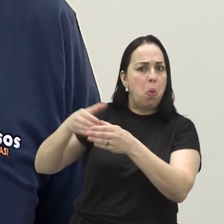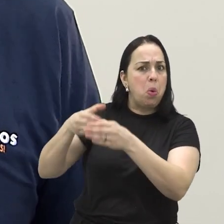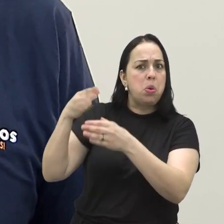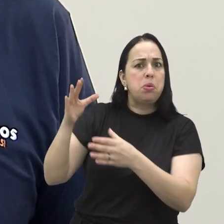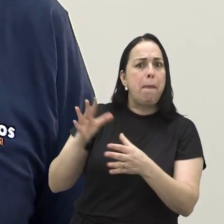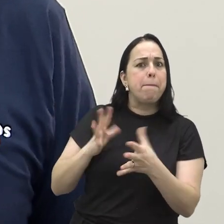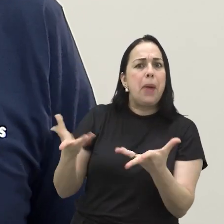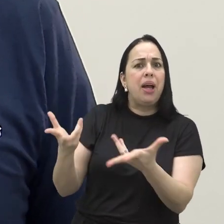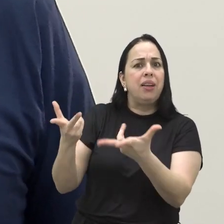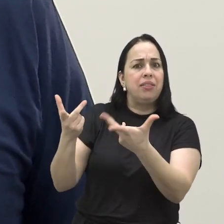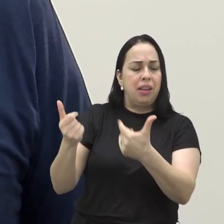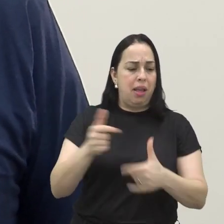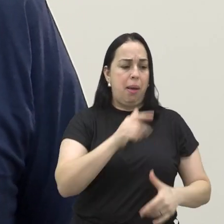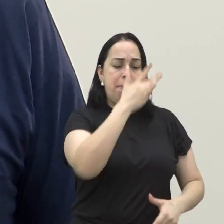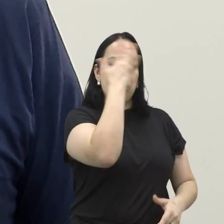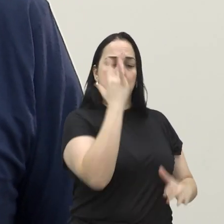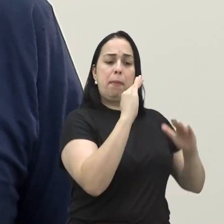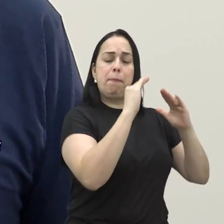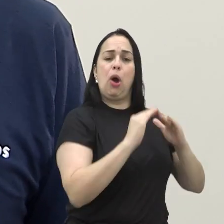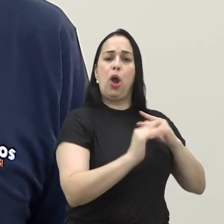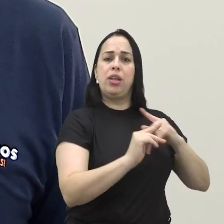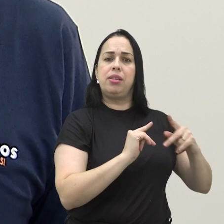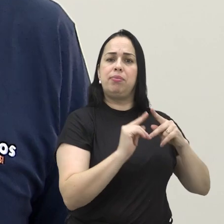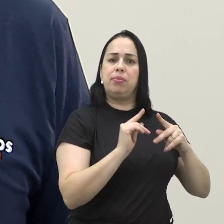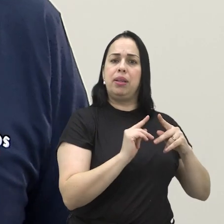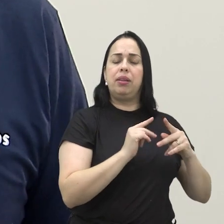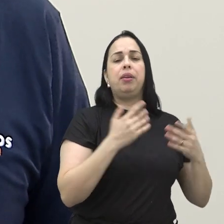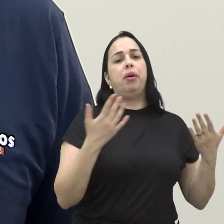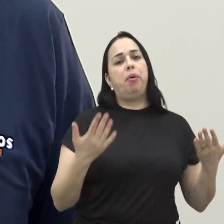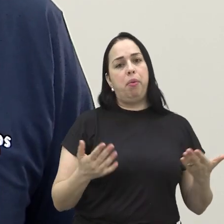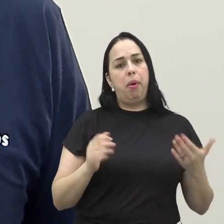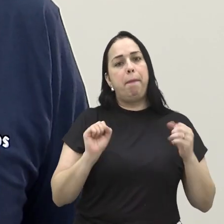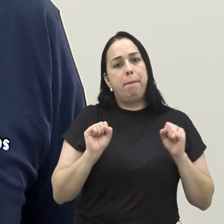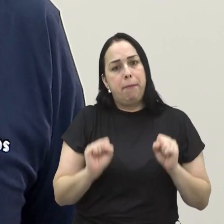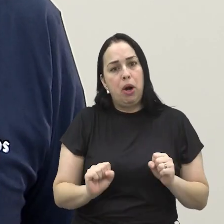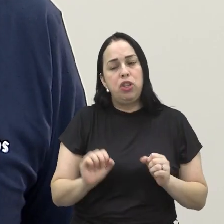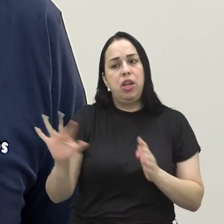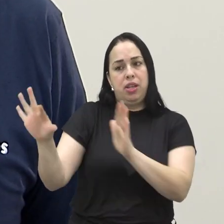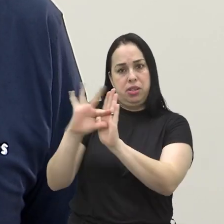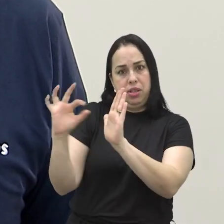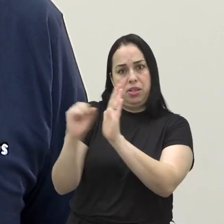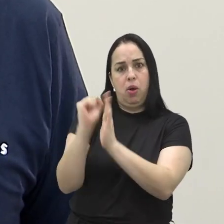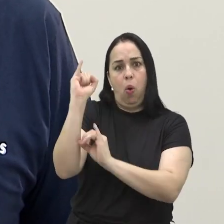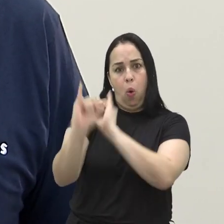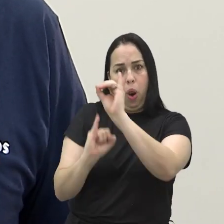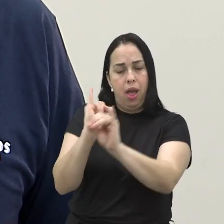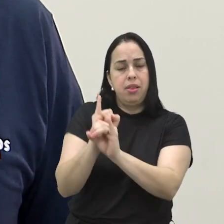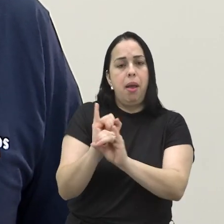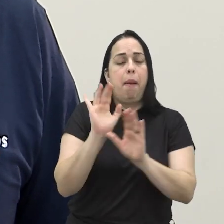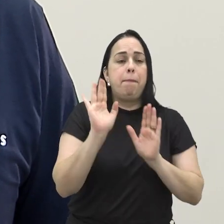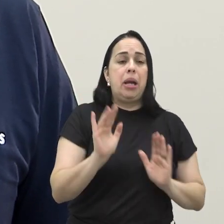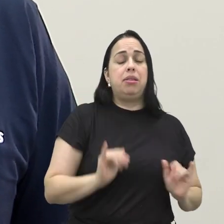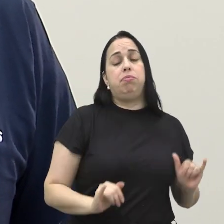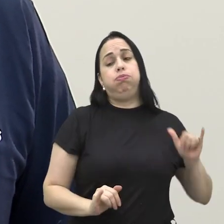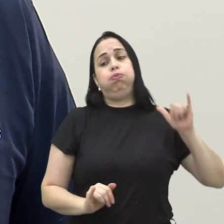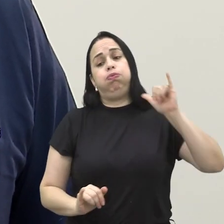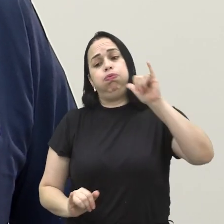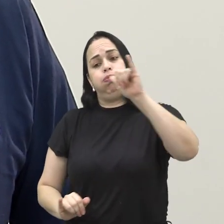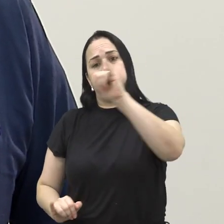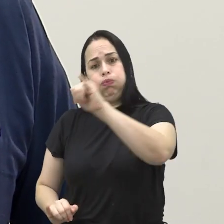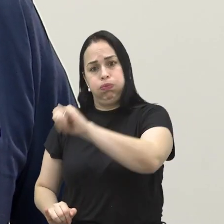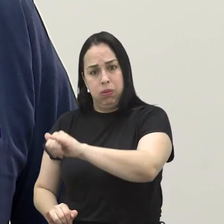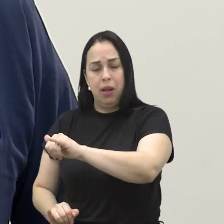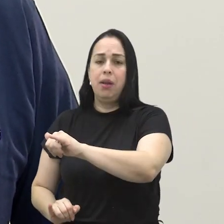maravilhoso. Hoje, uma pessoa que mora em São José dos Campos, tudo bem, ela pode fazer a inscrição online, mas ela tem que se